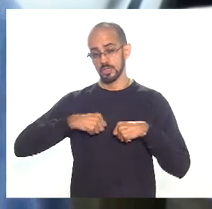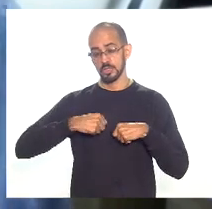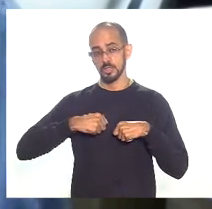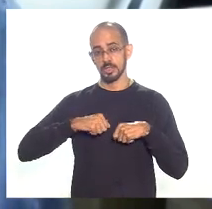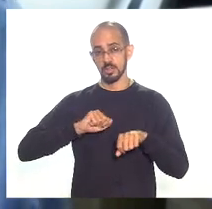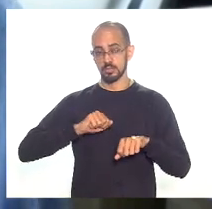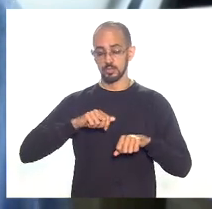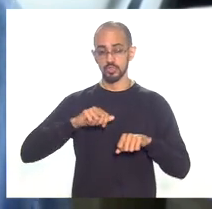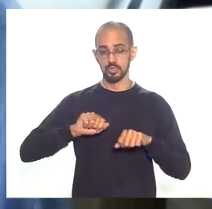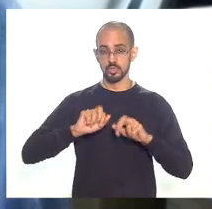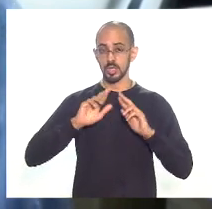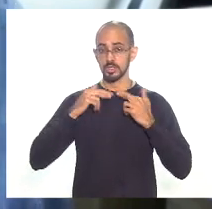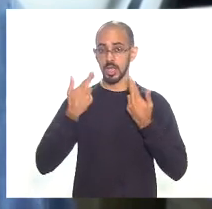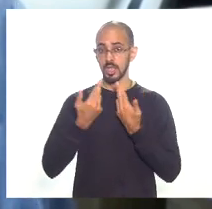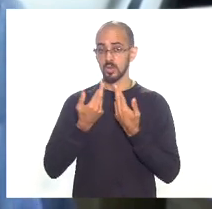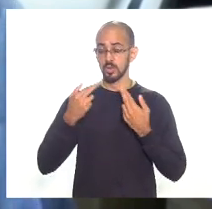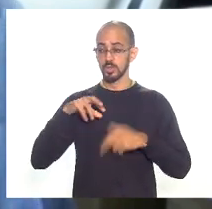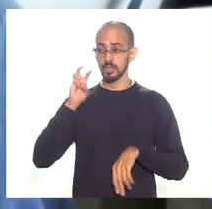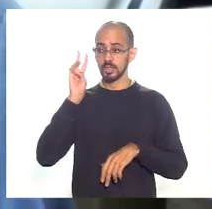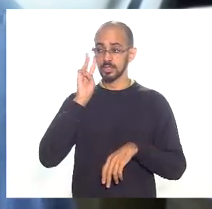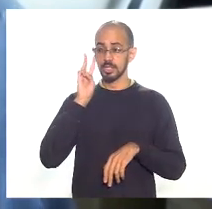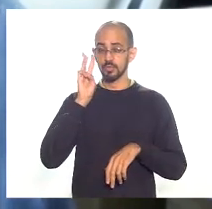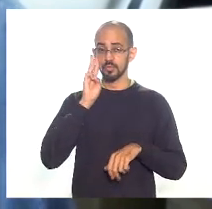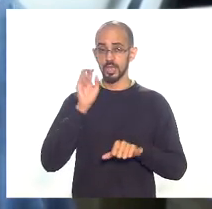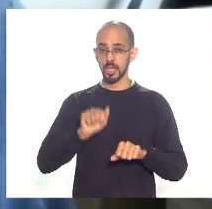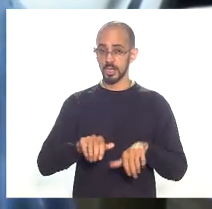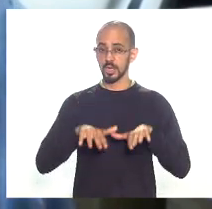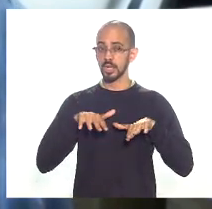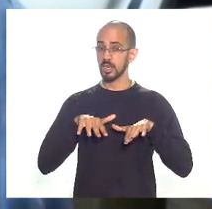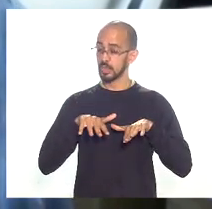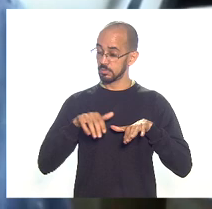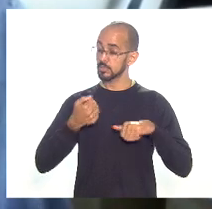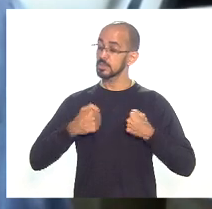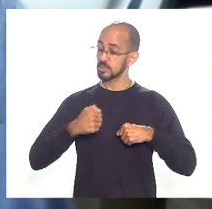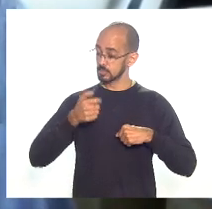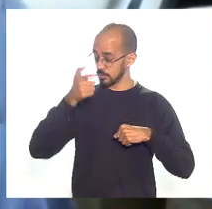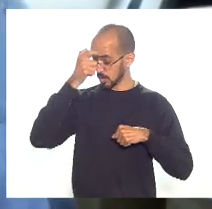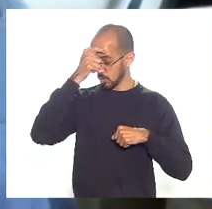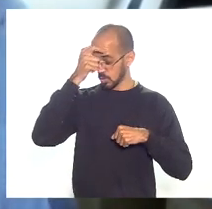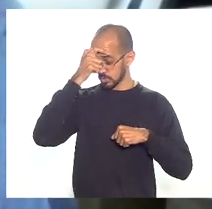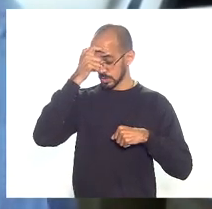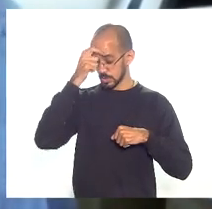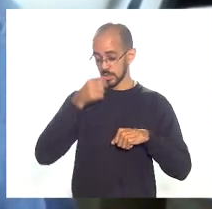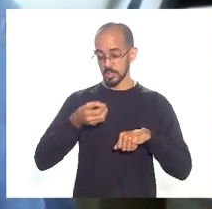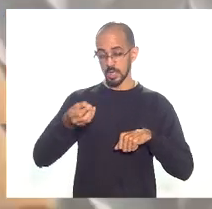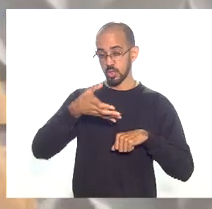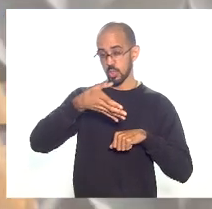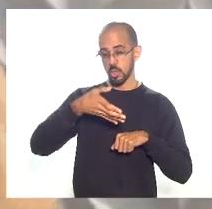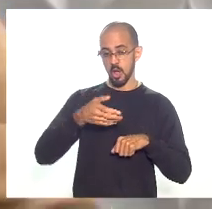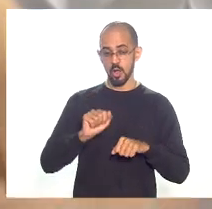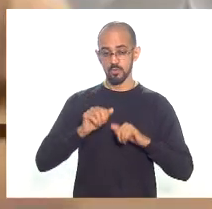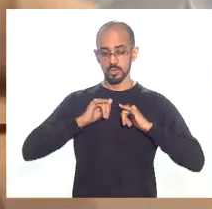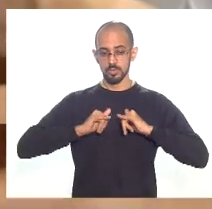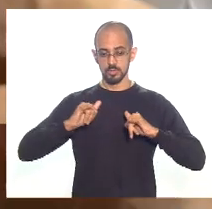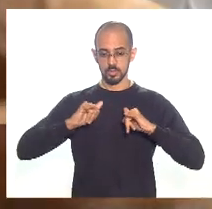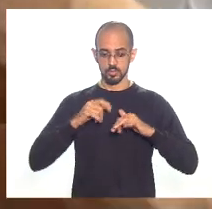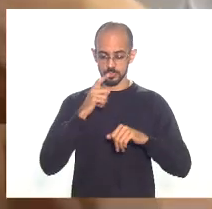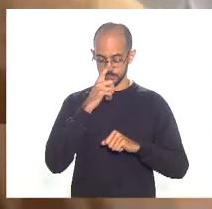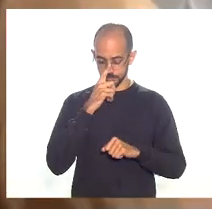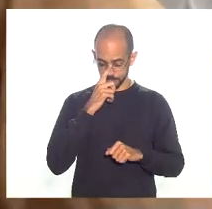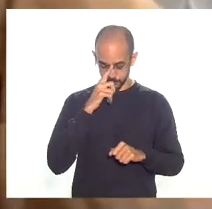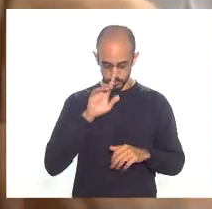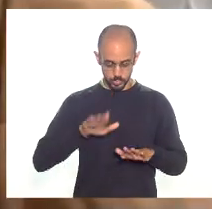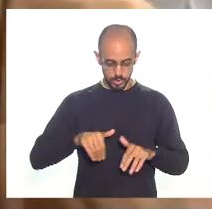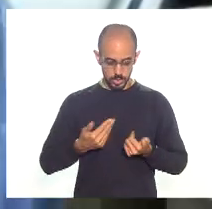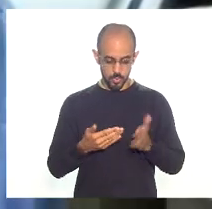reunião de terça-feira para a gente ter consciência da nossa nova missão e essa